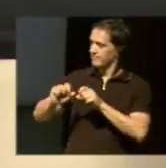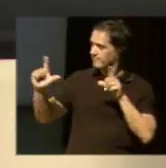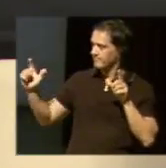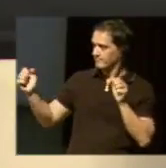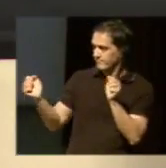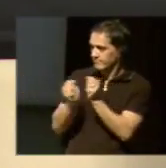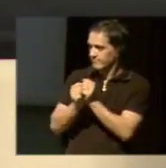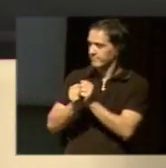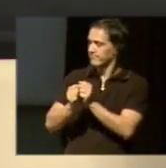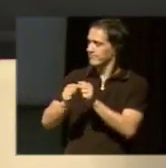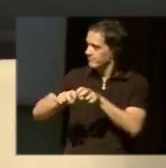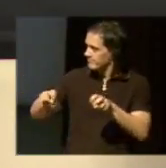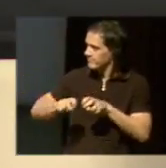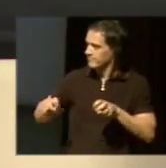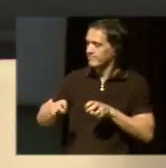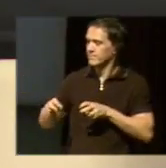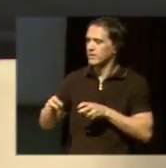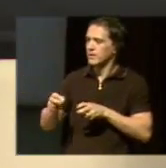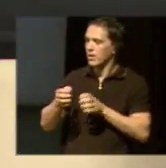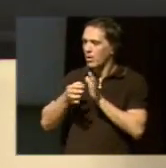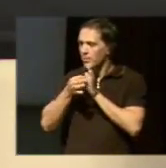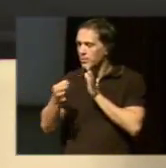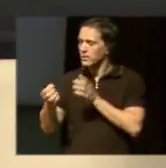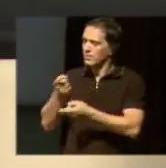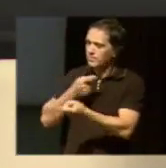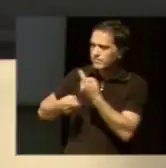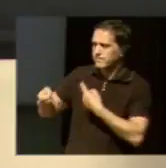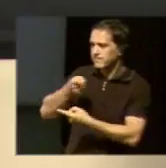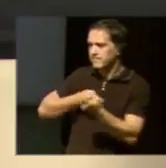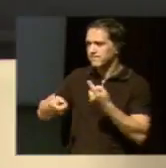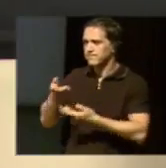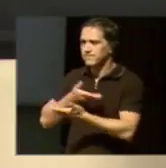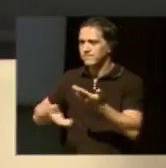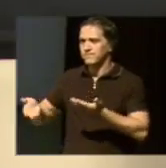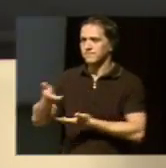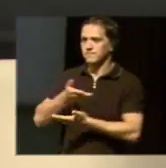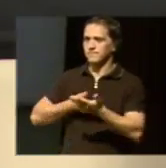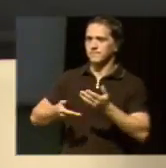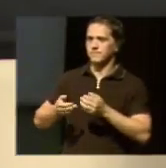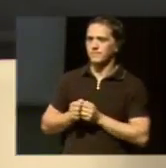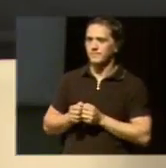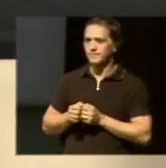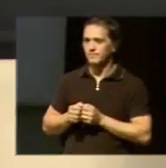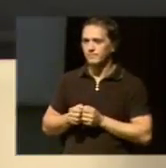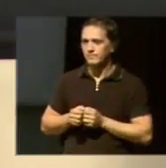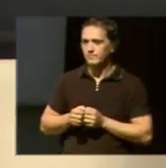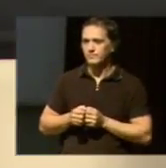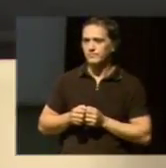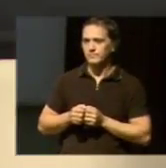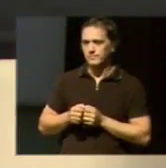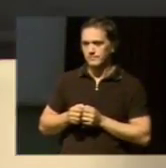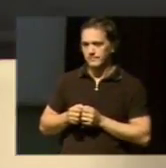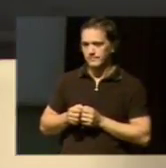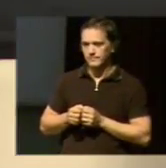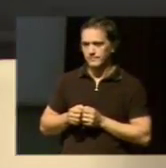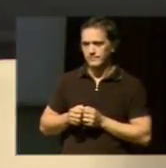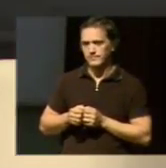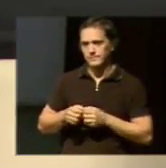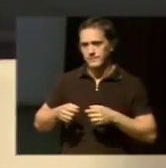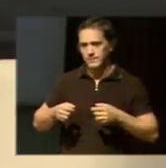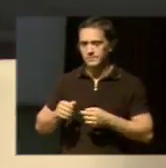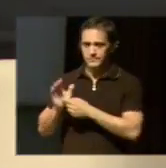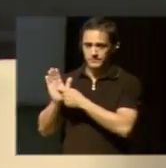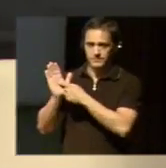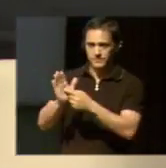conjunto novamente e trocam ideias sobre o cotidiano e mostramos que podem aparecer